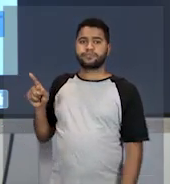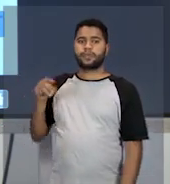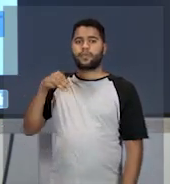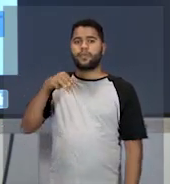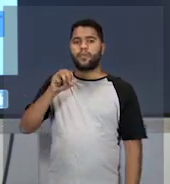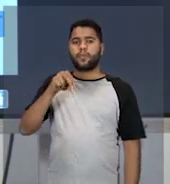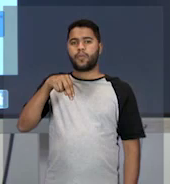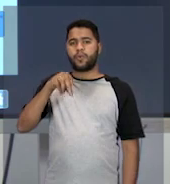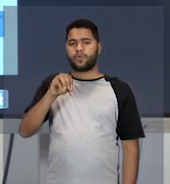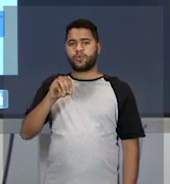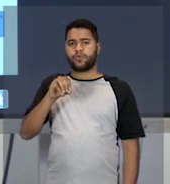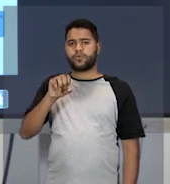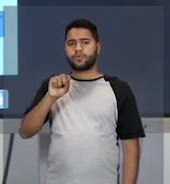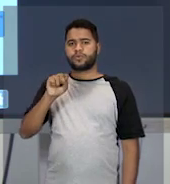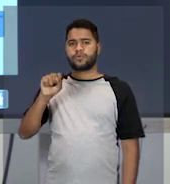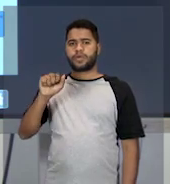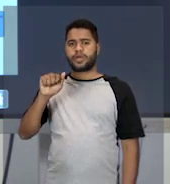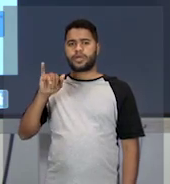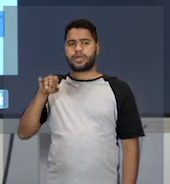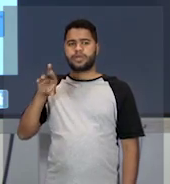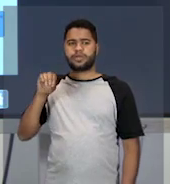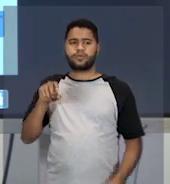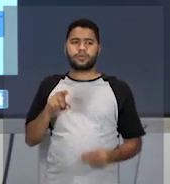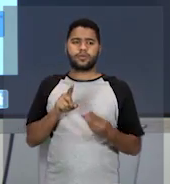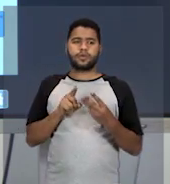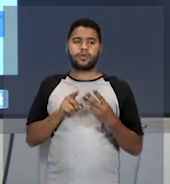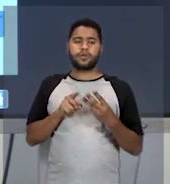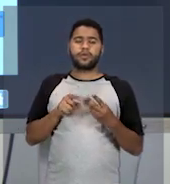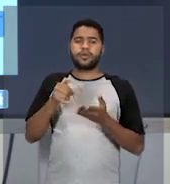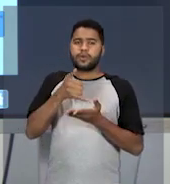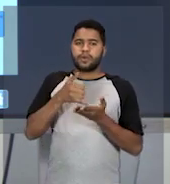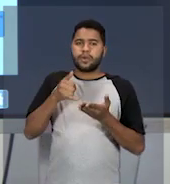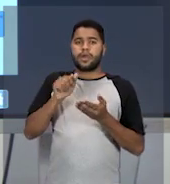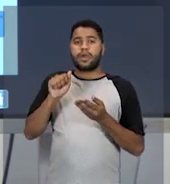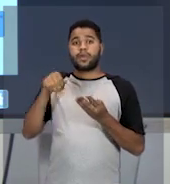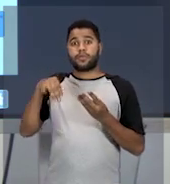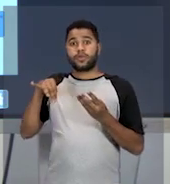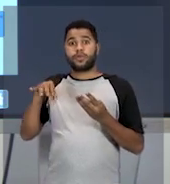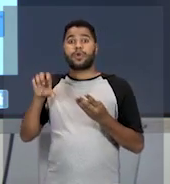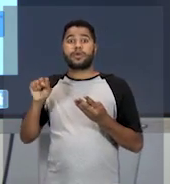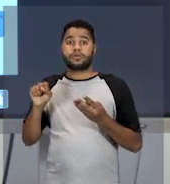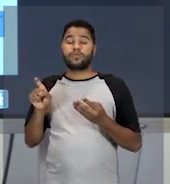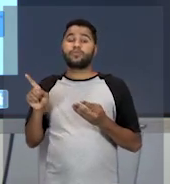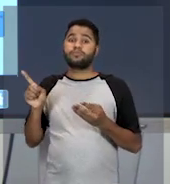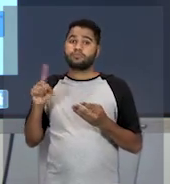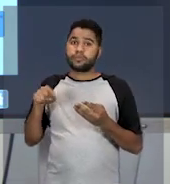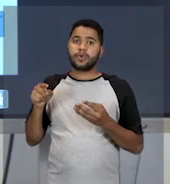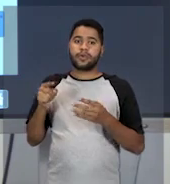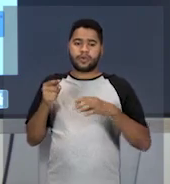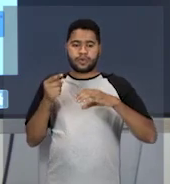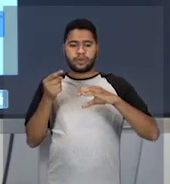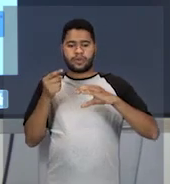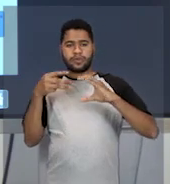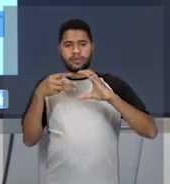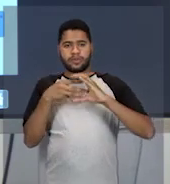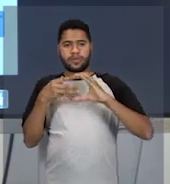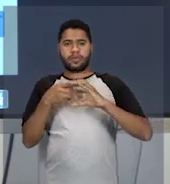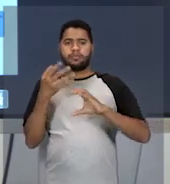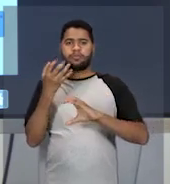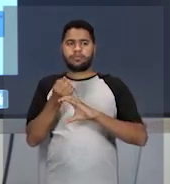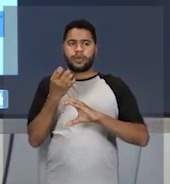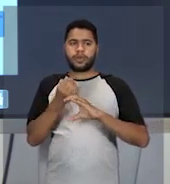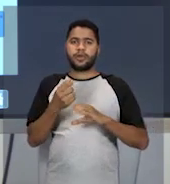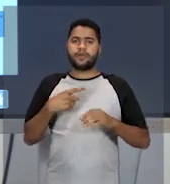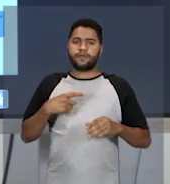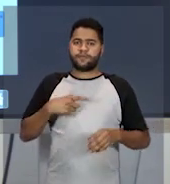Como a glicose, ácidos graxos e glicerol e aminoácidos, eles sim vão ser absorvidos pelo intestino, vão